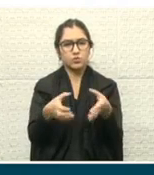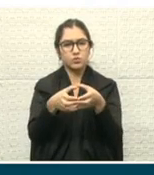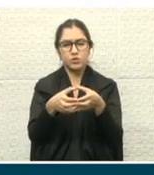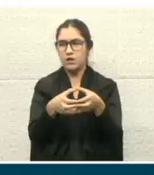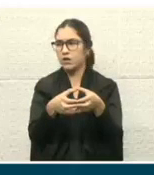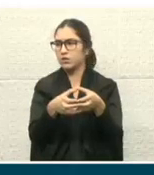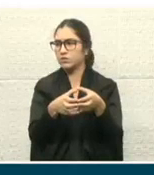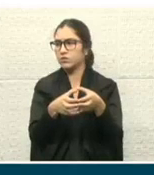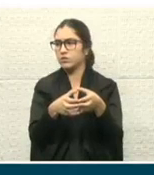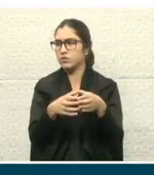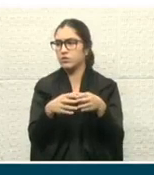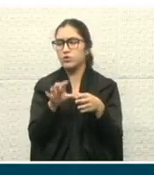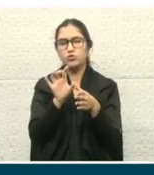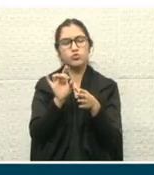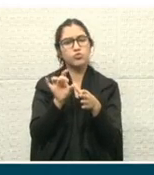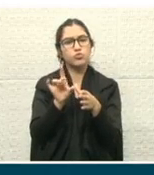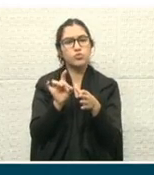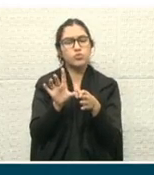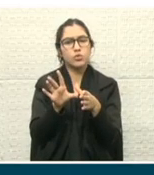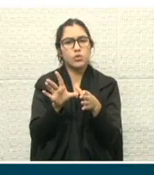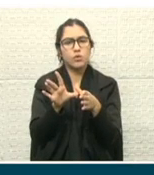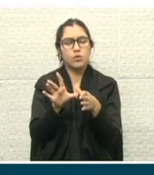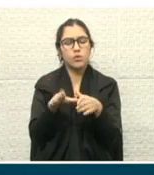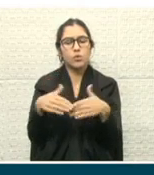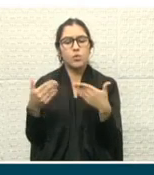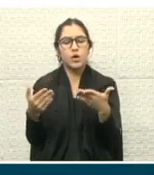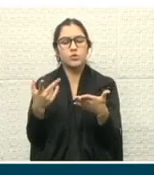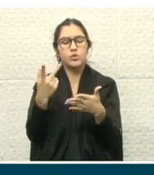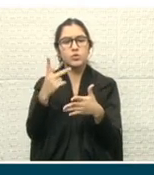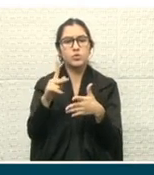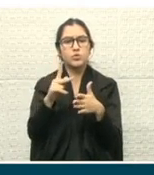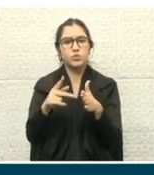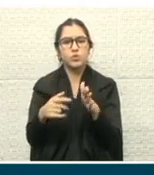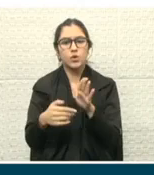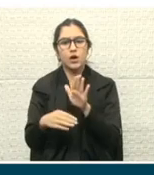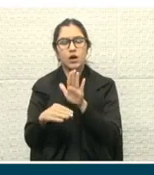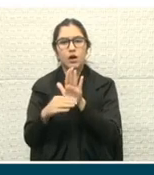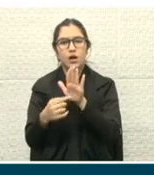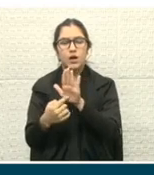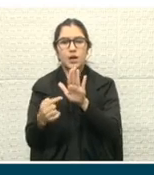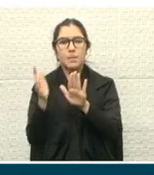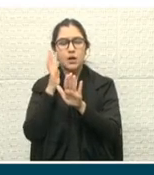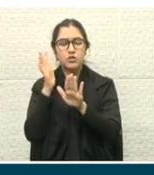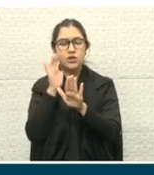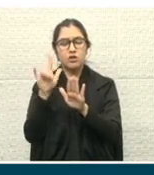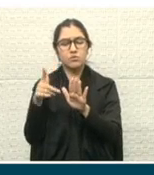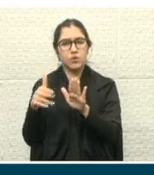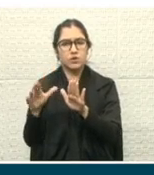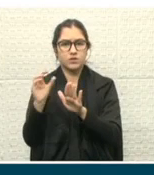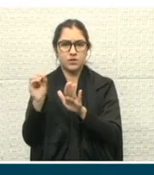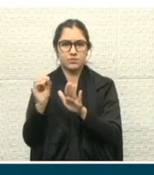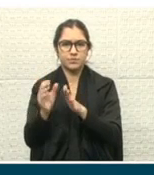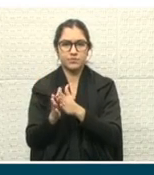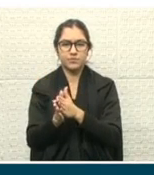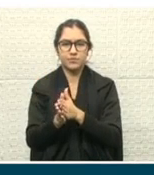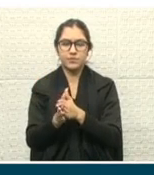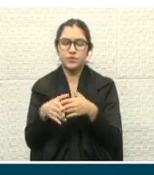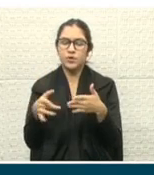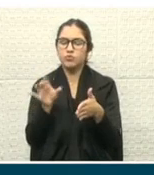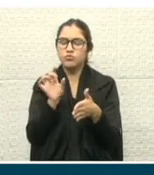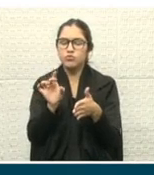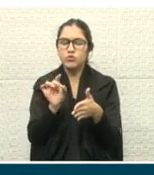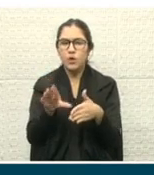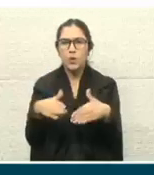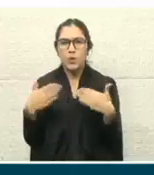conjugado somente quando a sua parte imaginária for 0. Então,